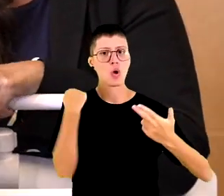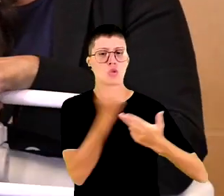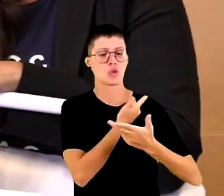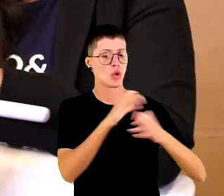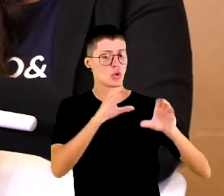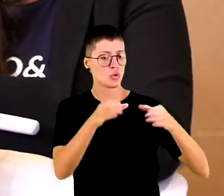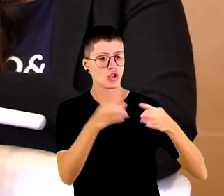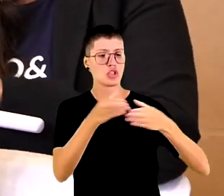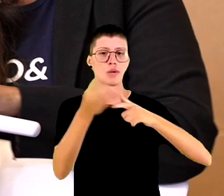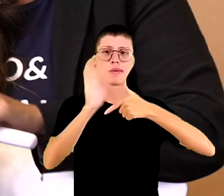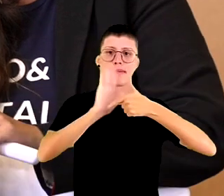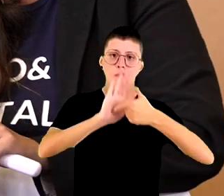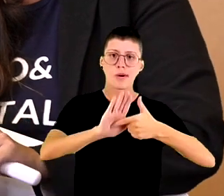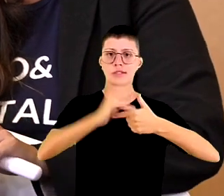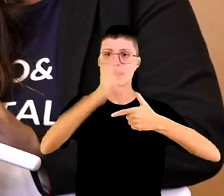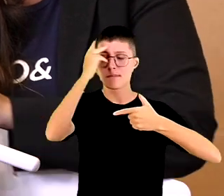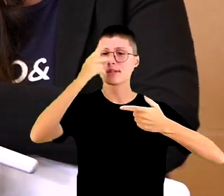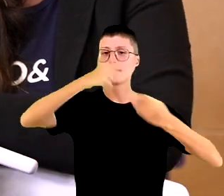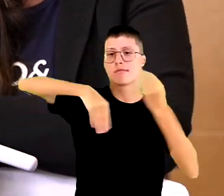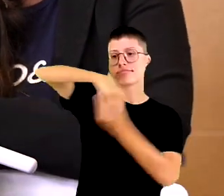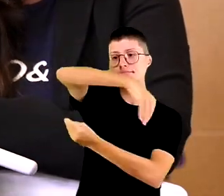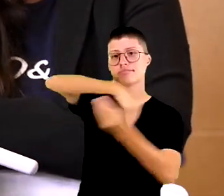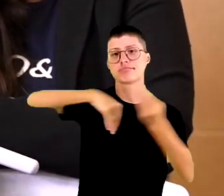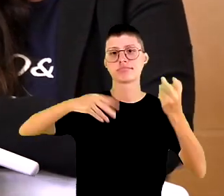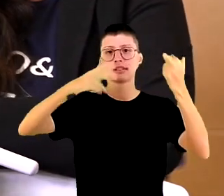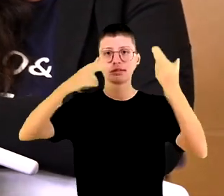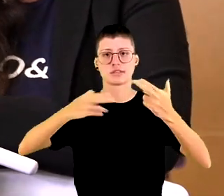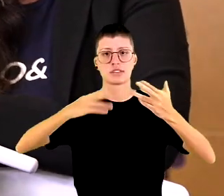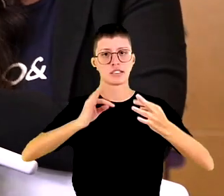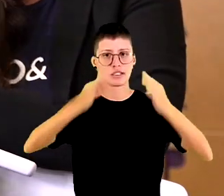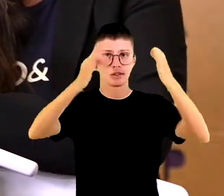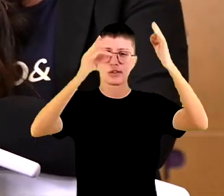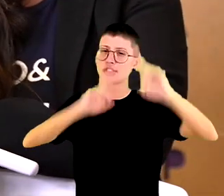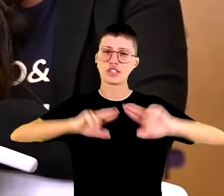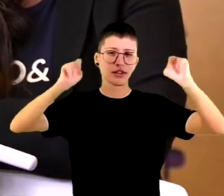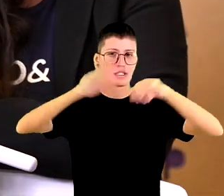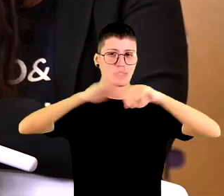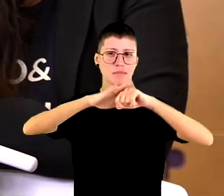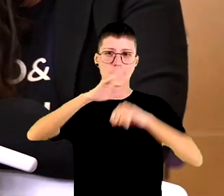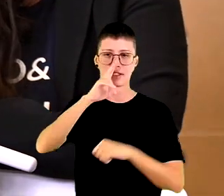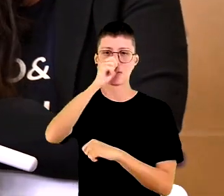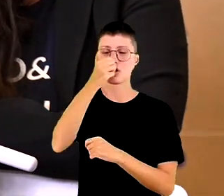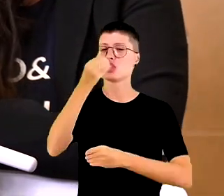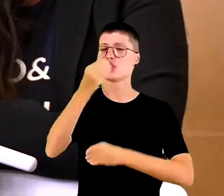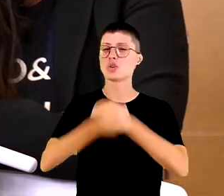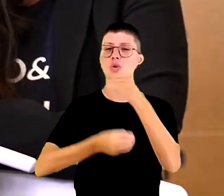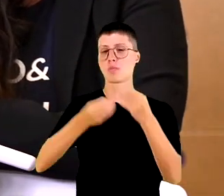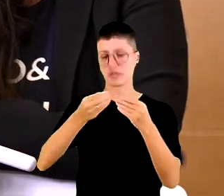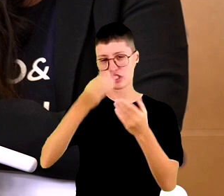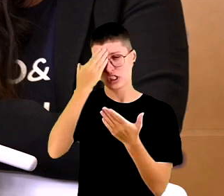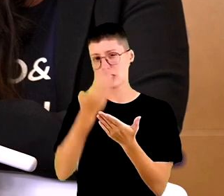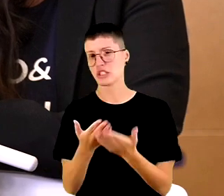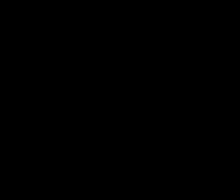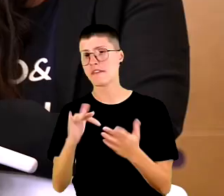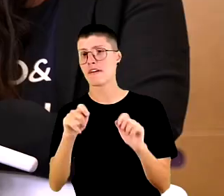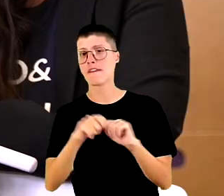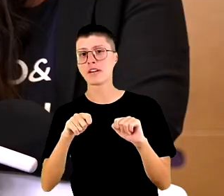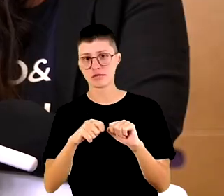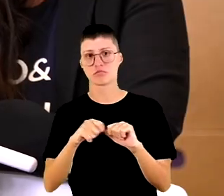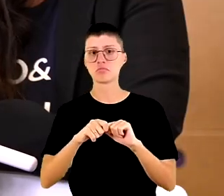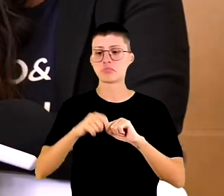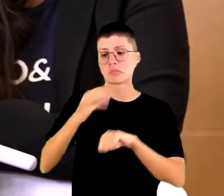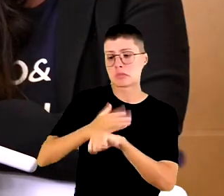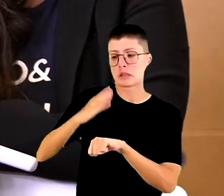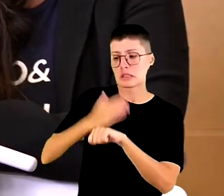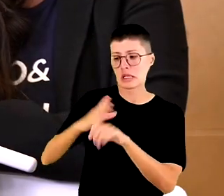as pessoas envolvidas. Então, eu acho que a tecnologia é o grande diferencial e a forma que a gente endereça isso, que é, de fato, né, entrando na cozinha dos nossos